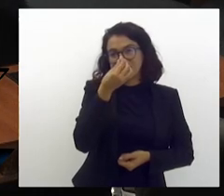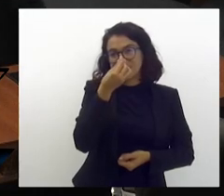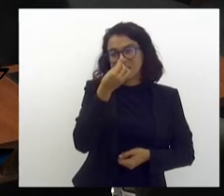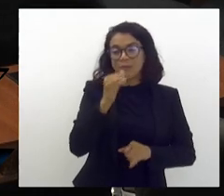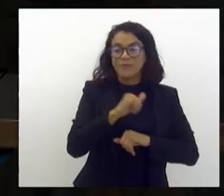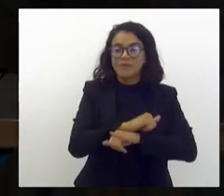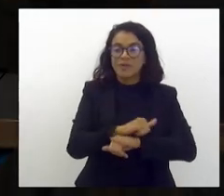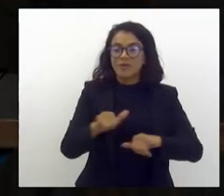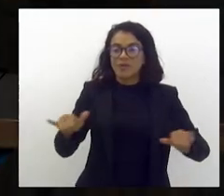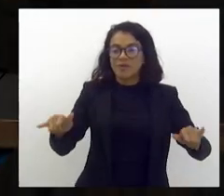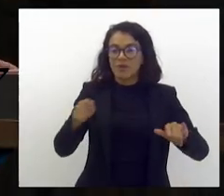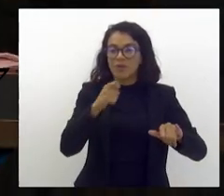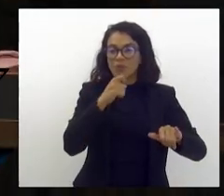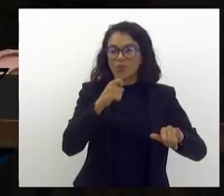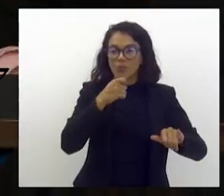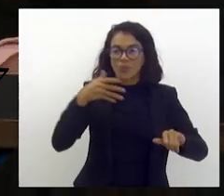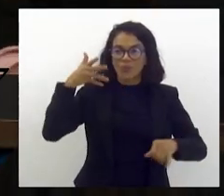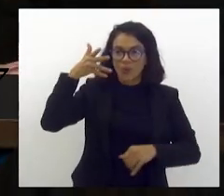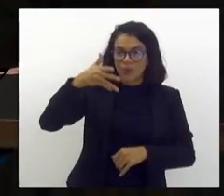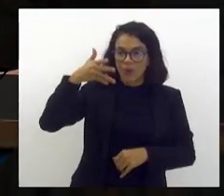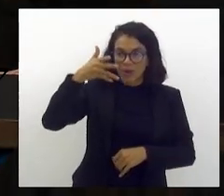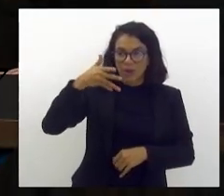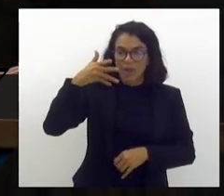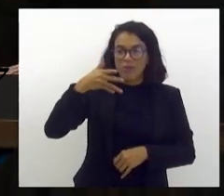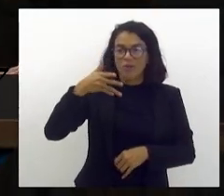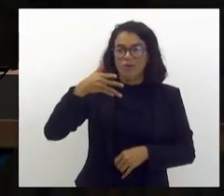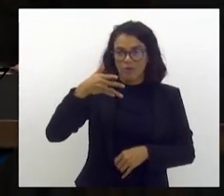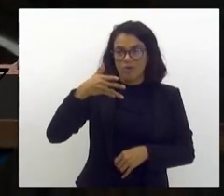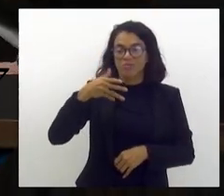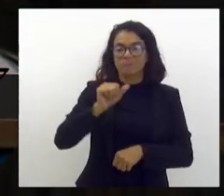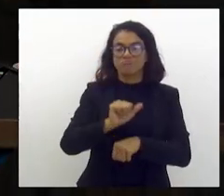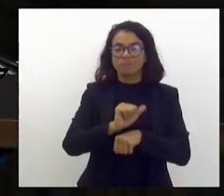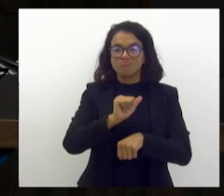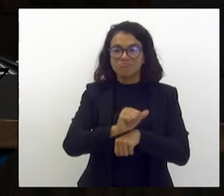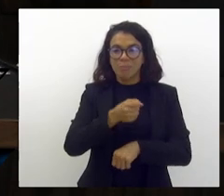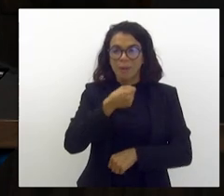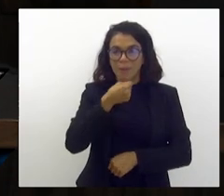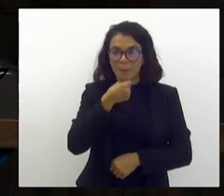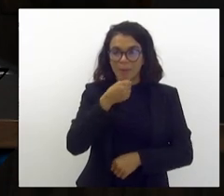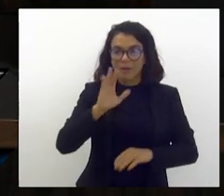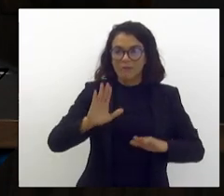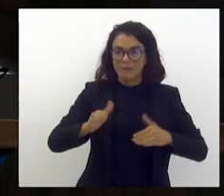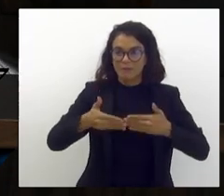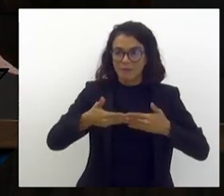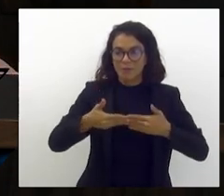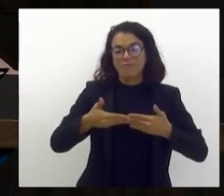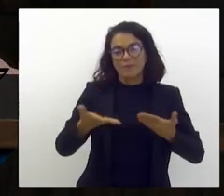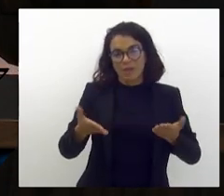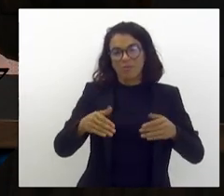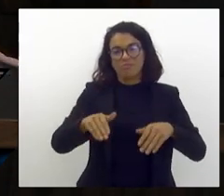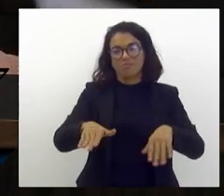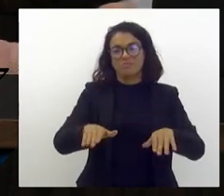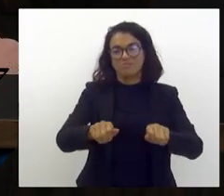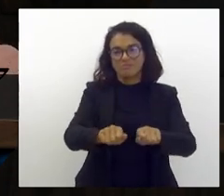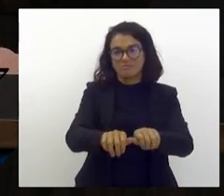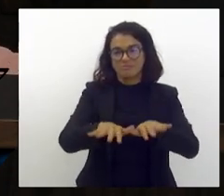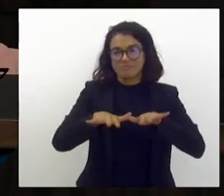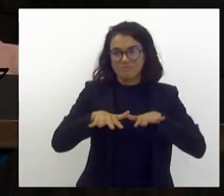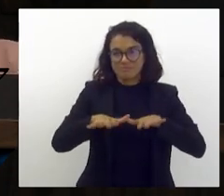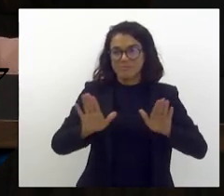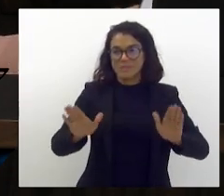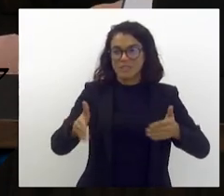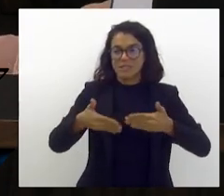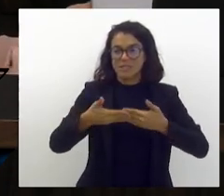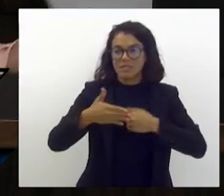Informo que não há oradores inscritos no expediente final. Portanto, encerra-se